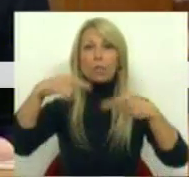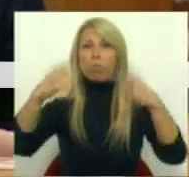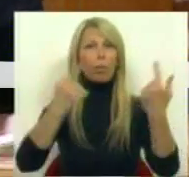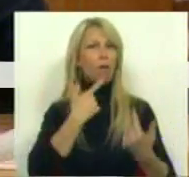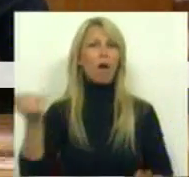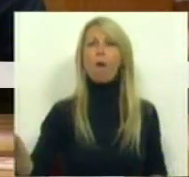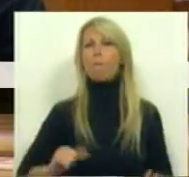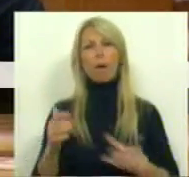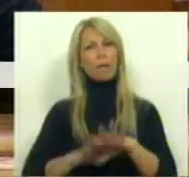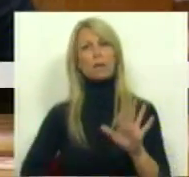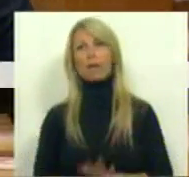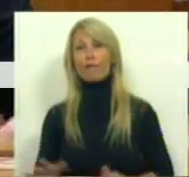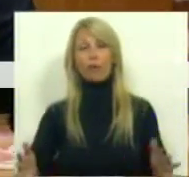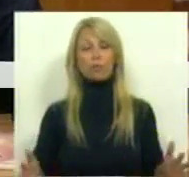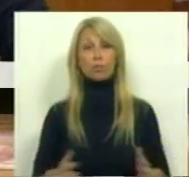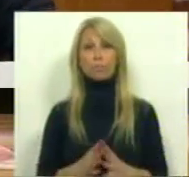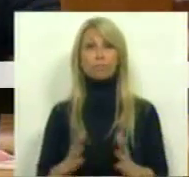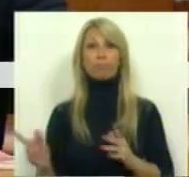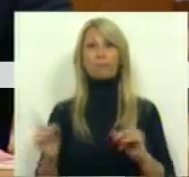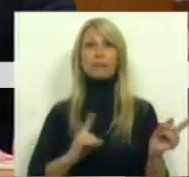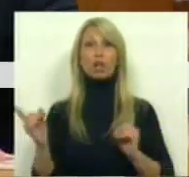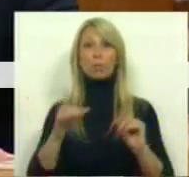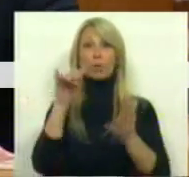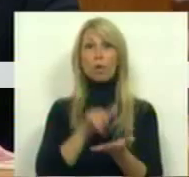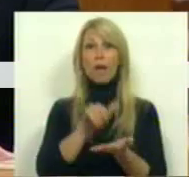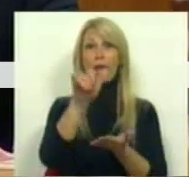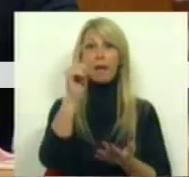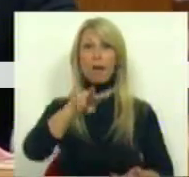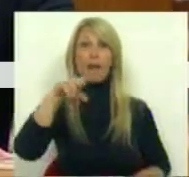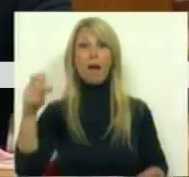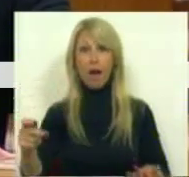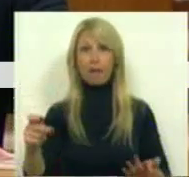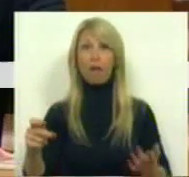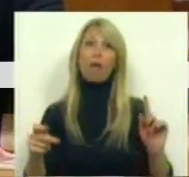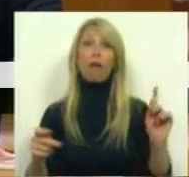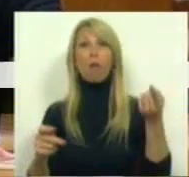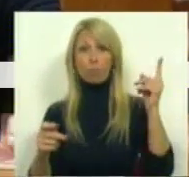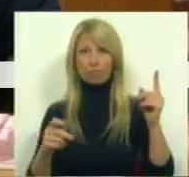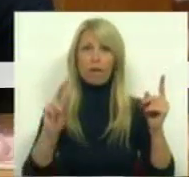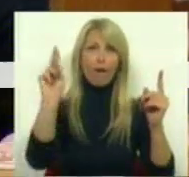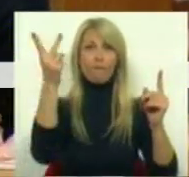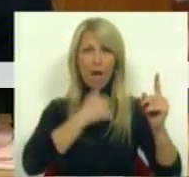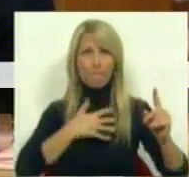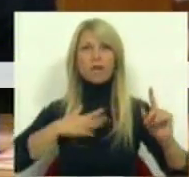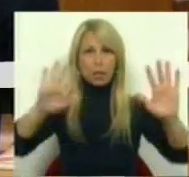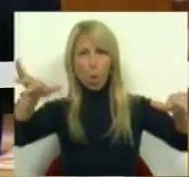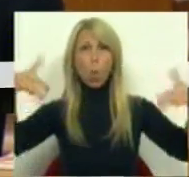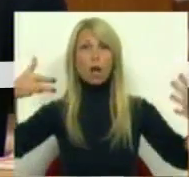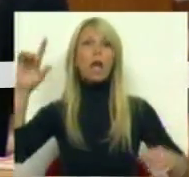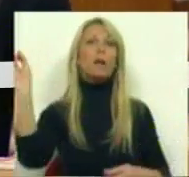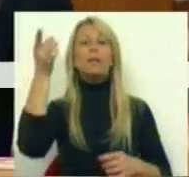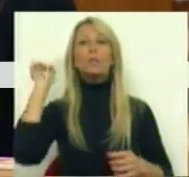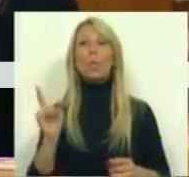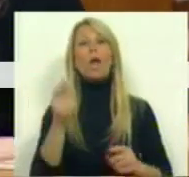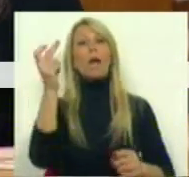podem ser consumados. A transportadora aérea e a ANA não são duas empresas quaisquer. A ANA é uma das